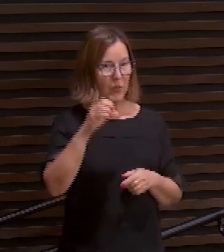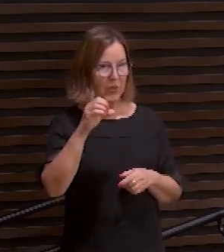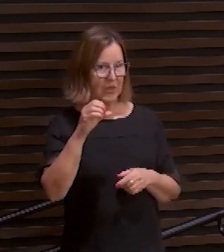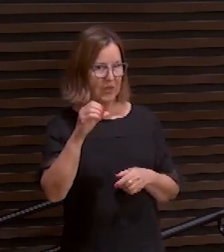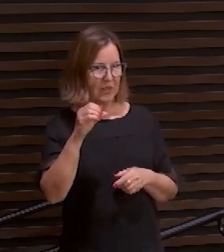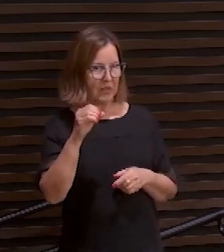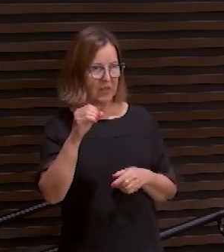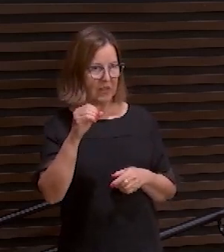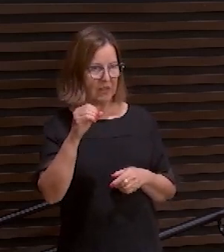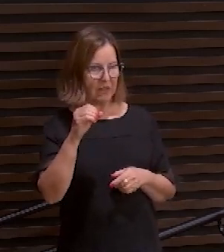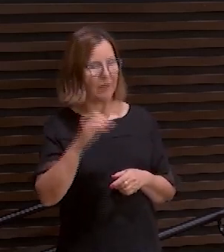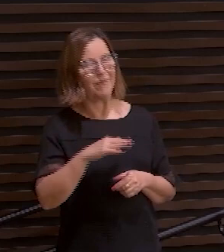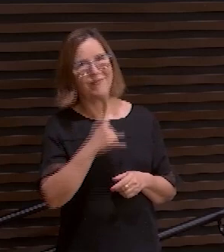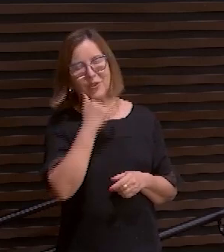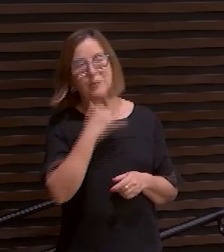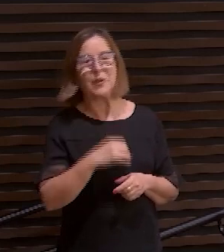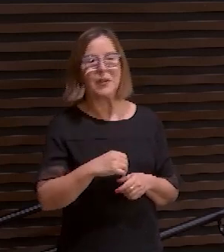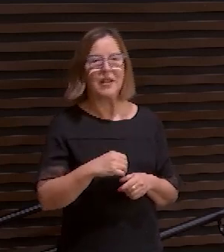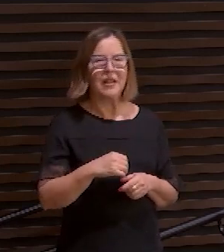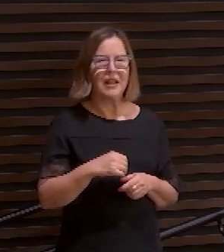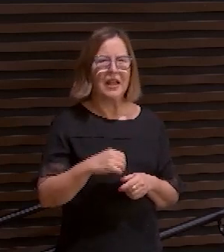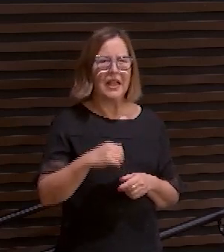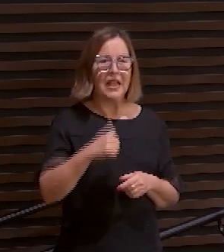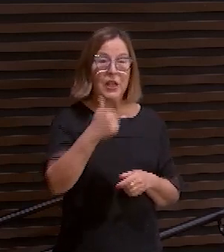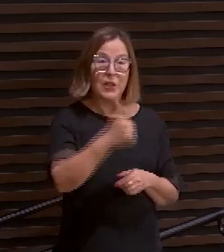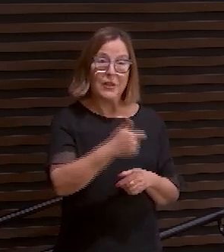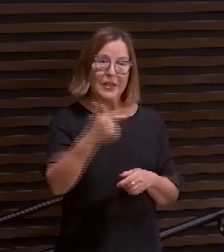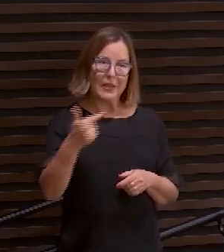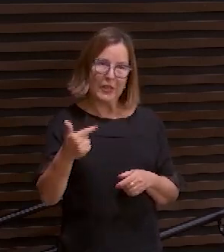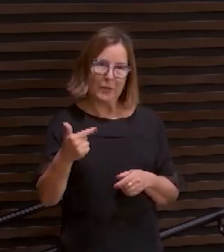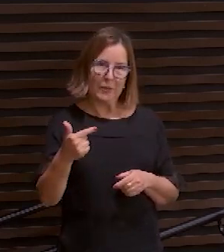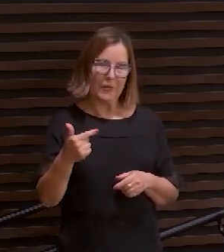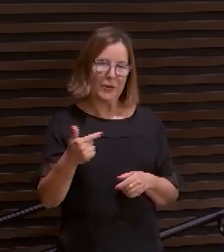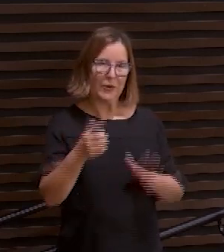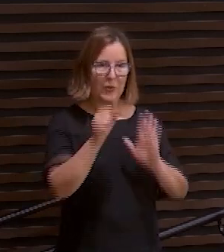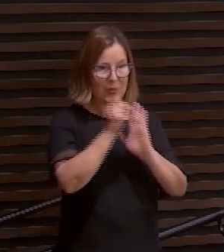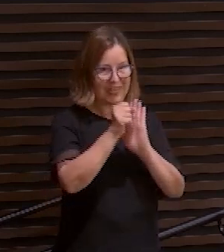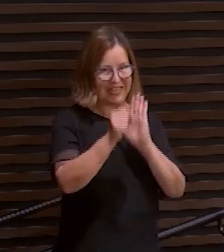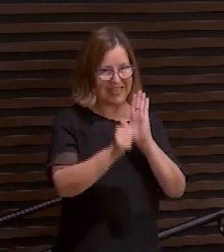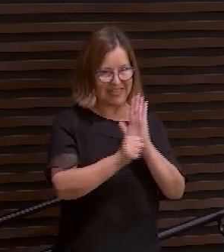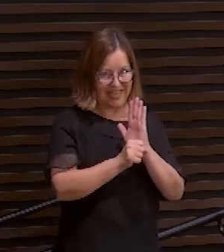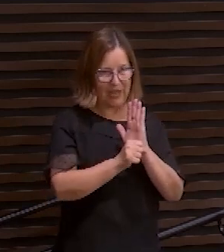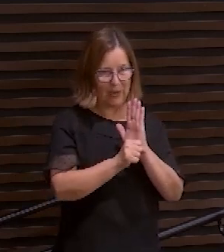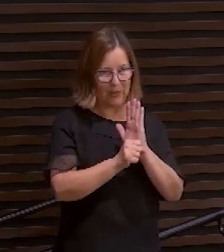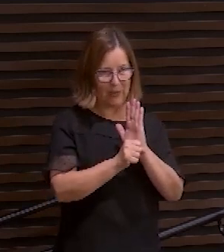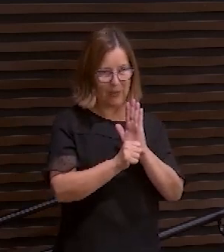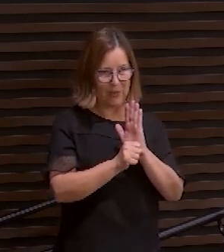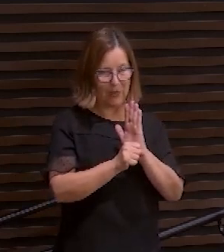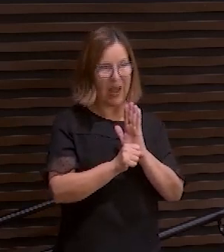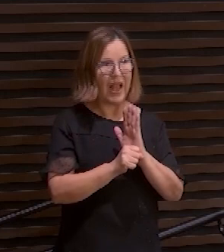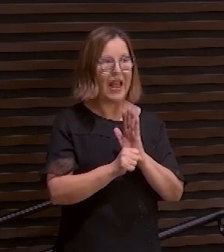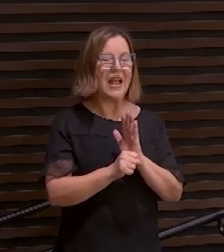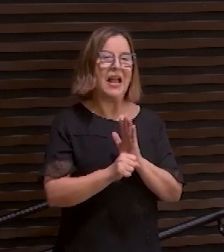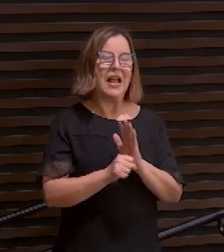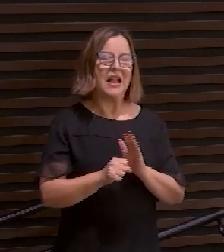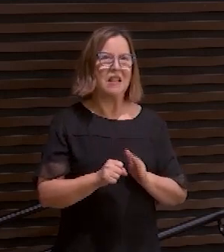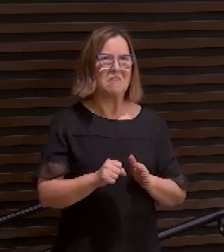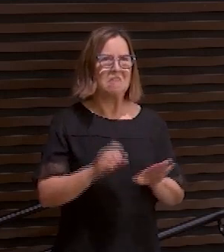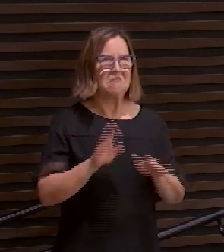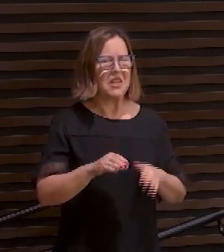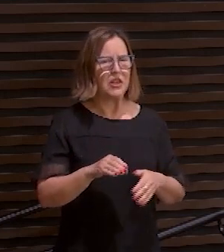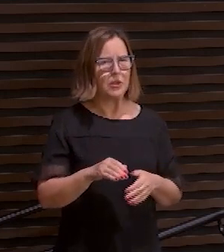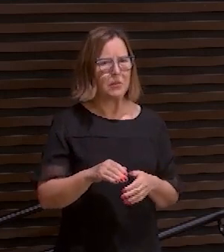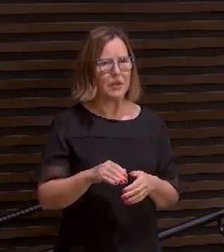12º século da nossa era, lá pelos 1100